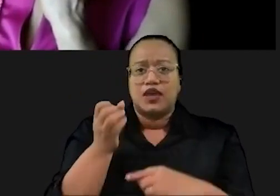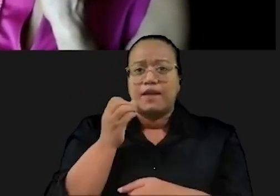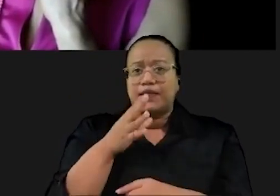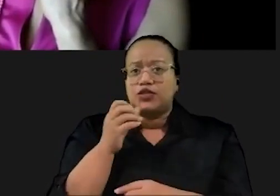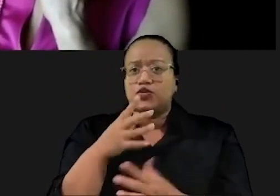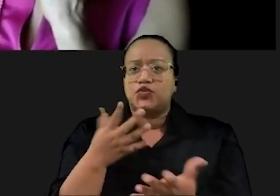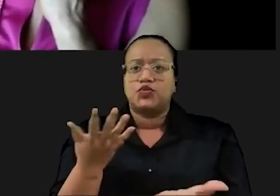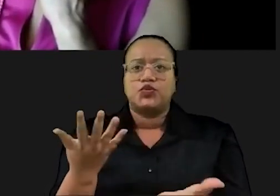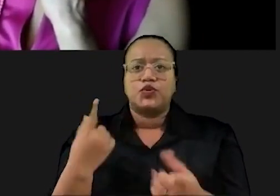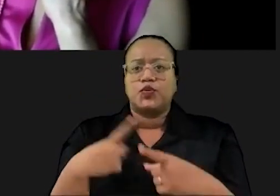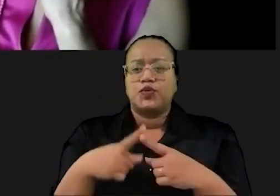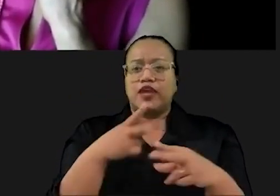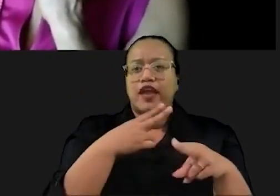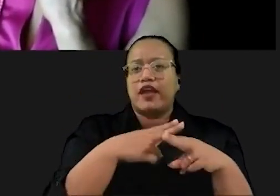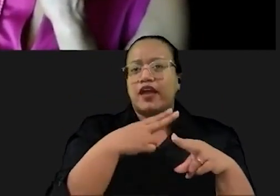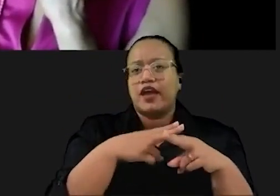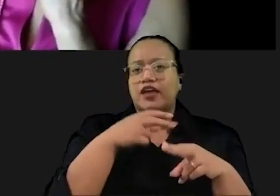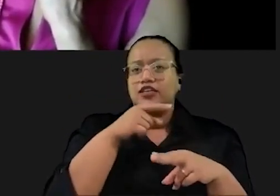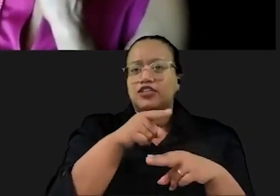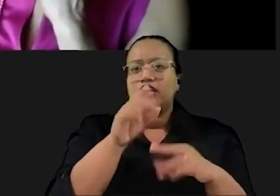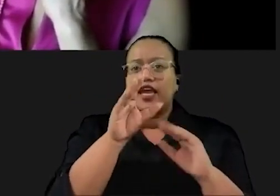era cliente da Justiça Federal,